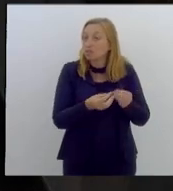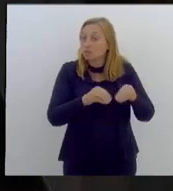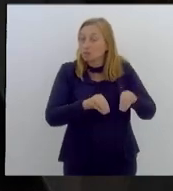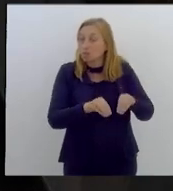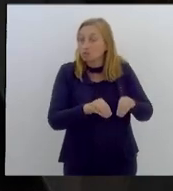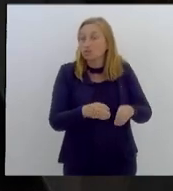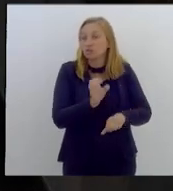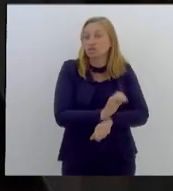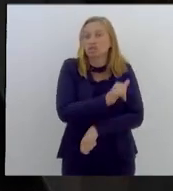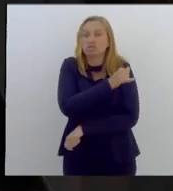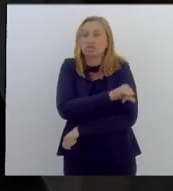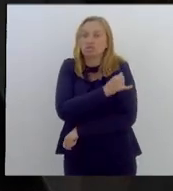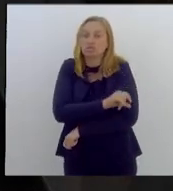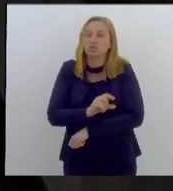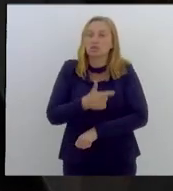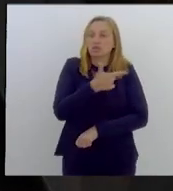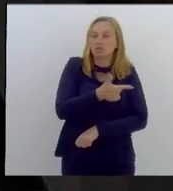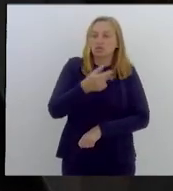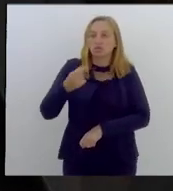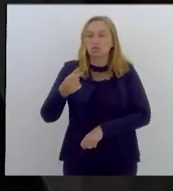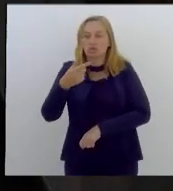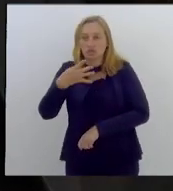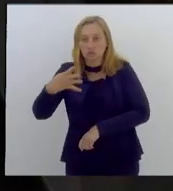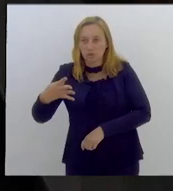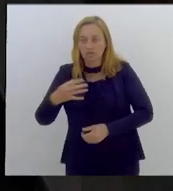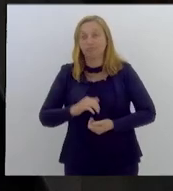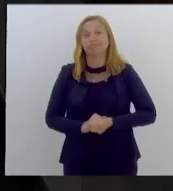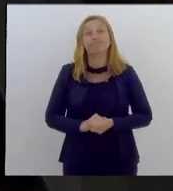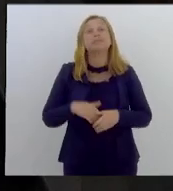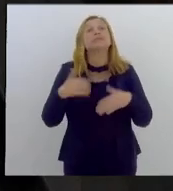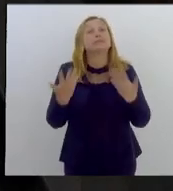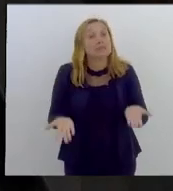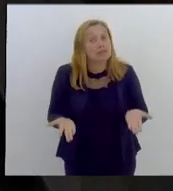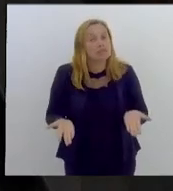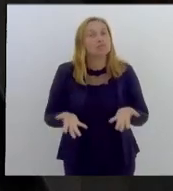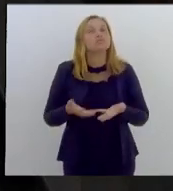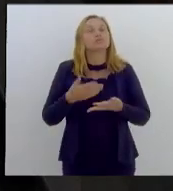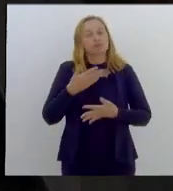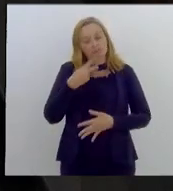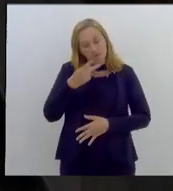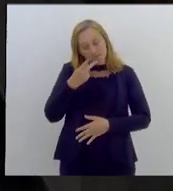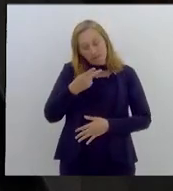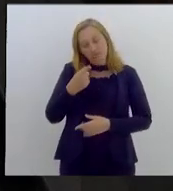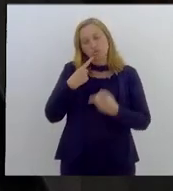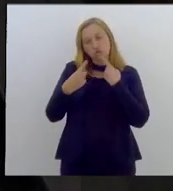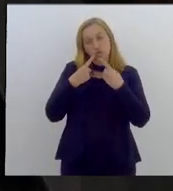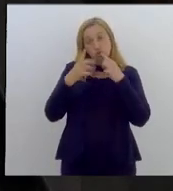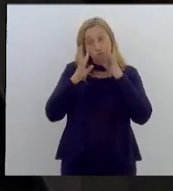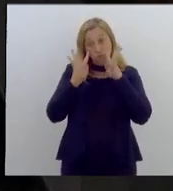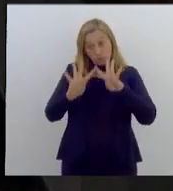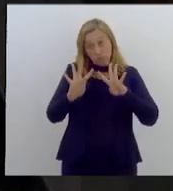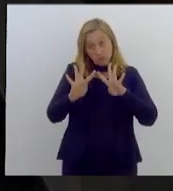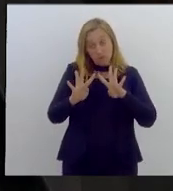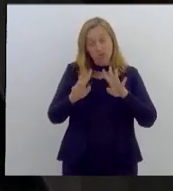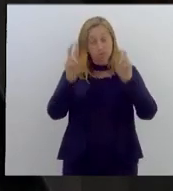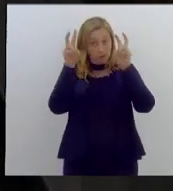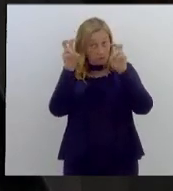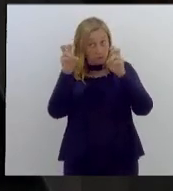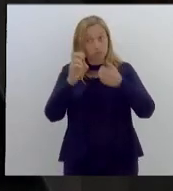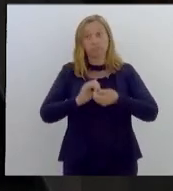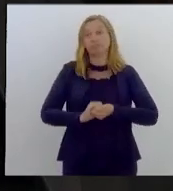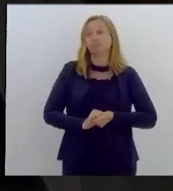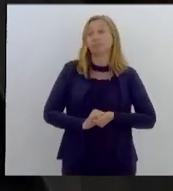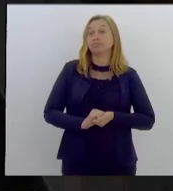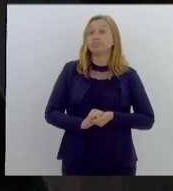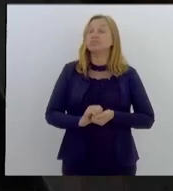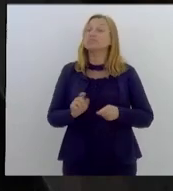do Rio de Janeiro em 2024. Então, era isso que eu queria discutir para chamar a atenção sobre essa questão.